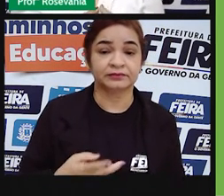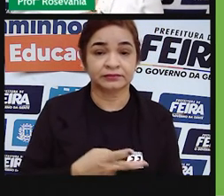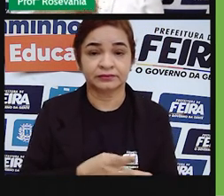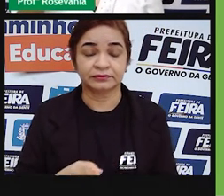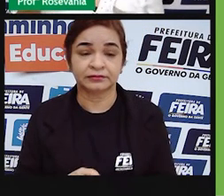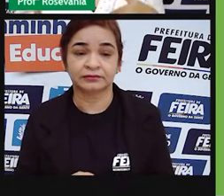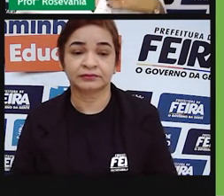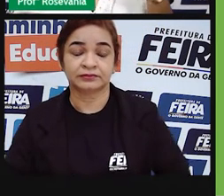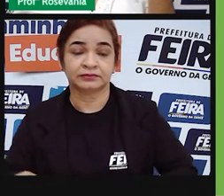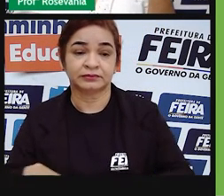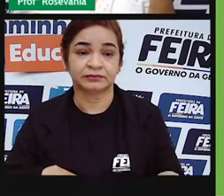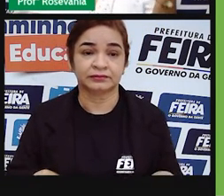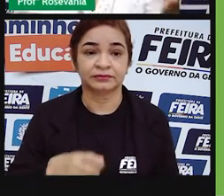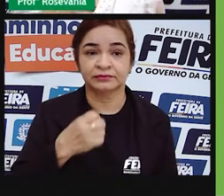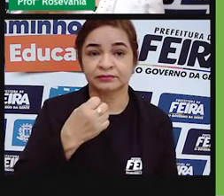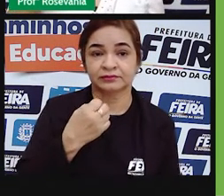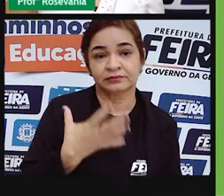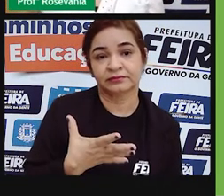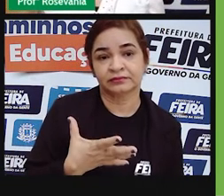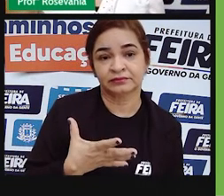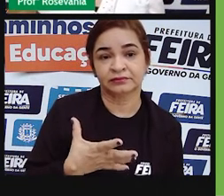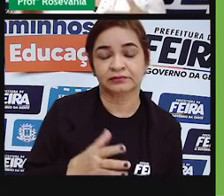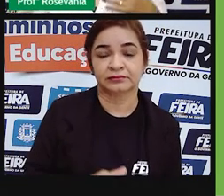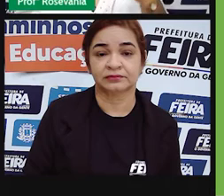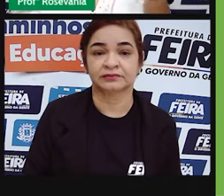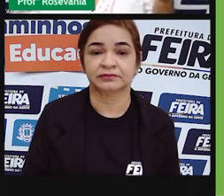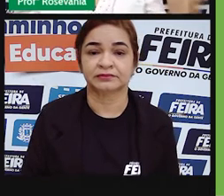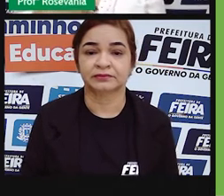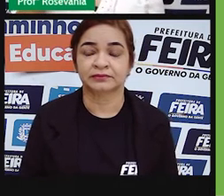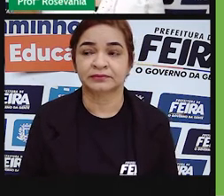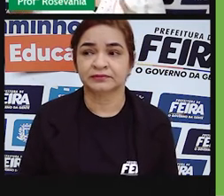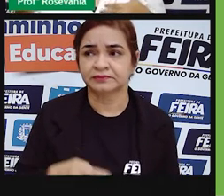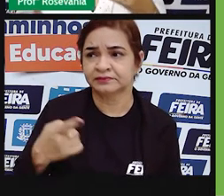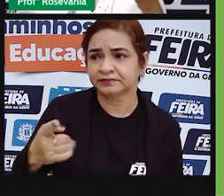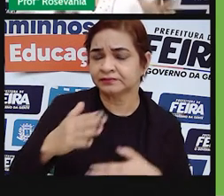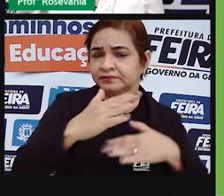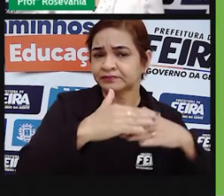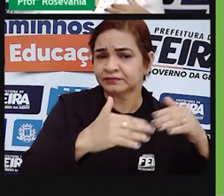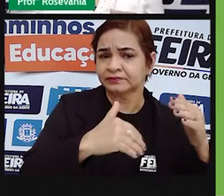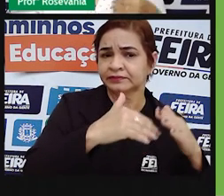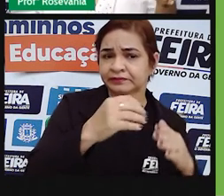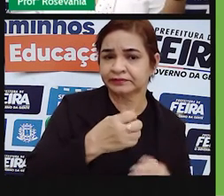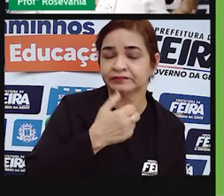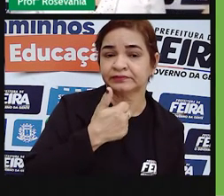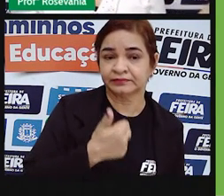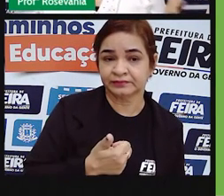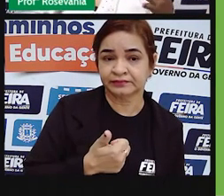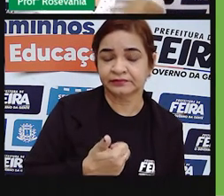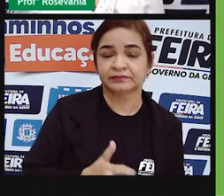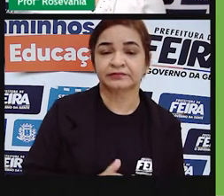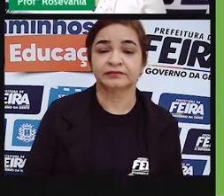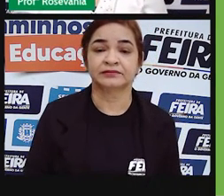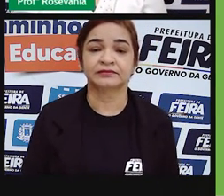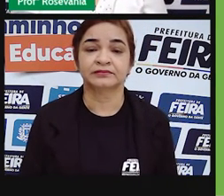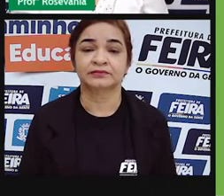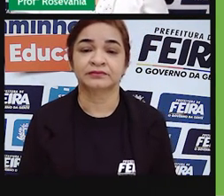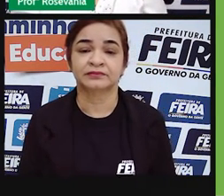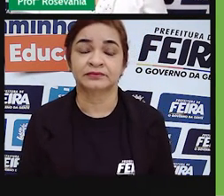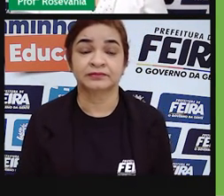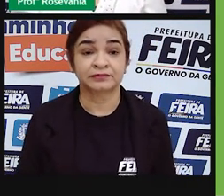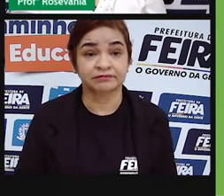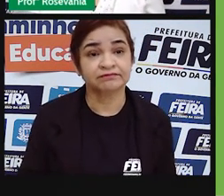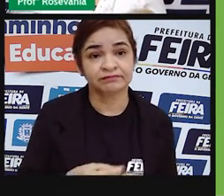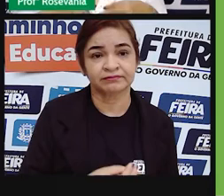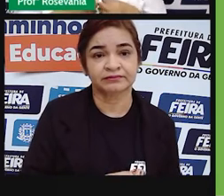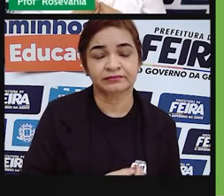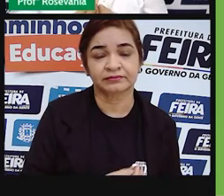de vida, né, de estudo, de trabalho, de reconhecimento, de qualificação, de tudo, né. E também a questão das condições de